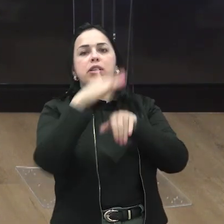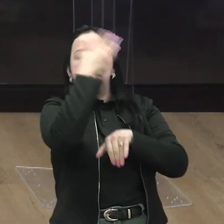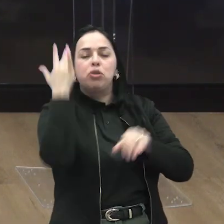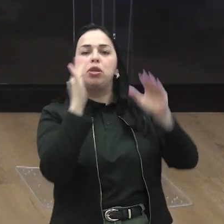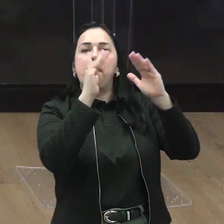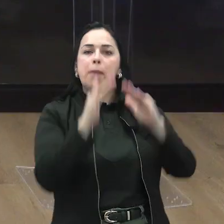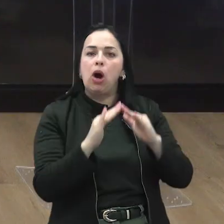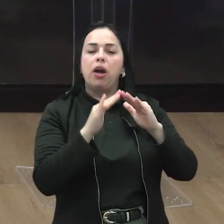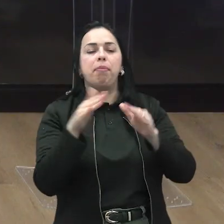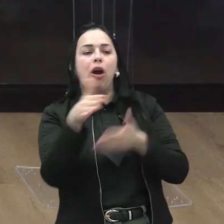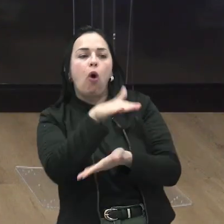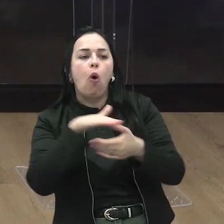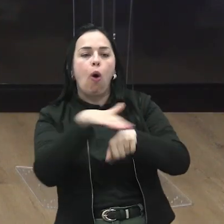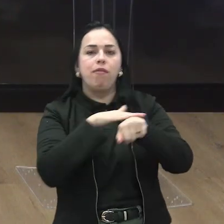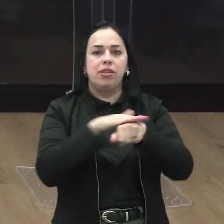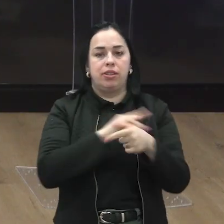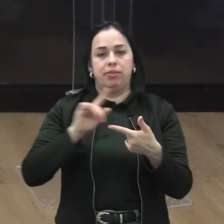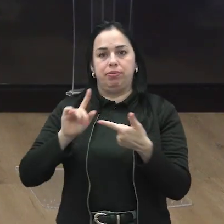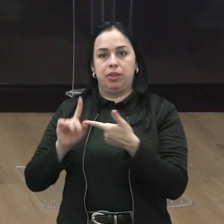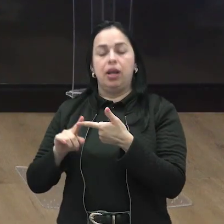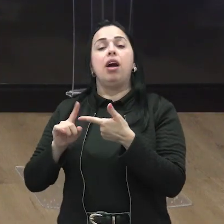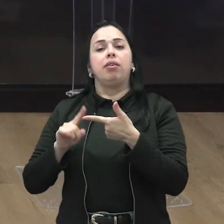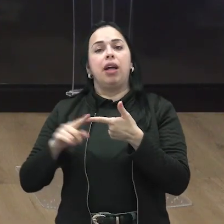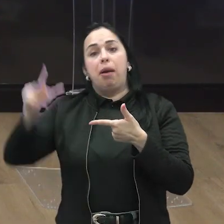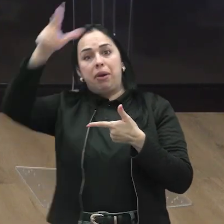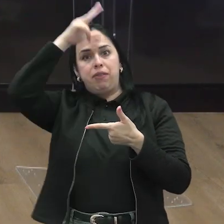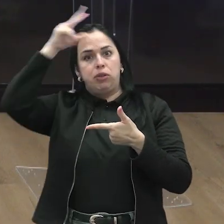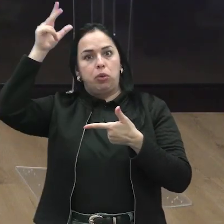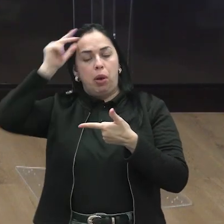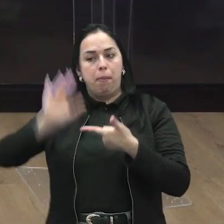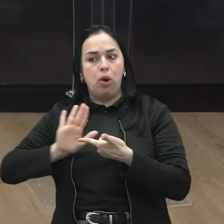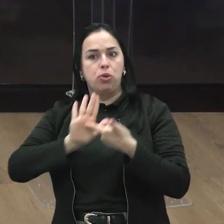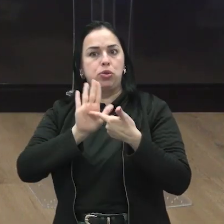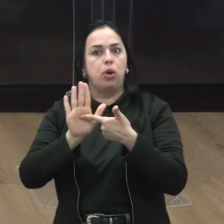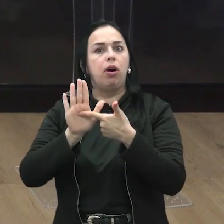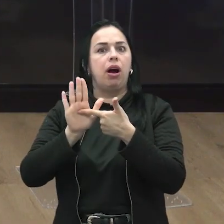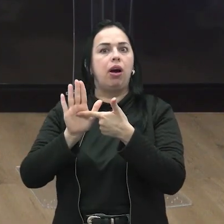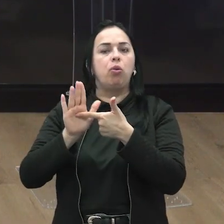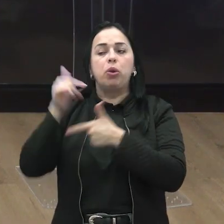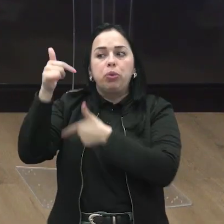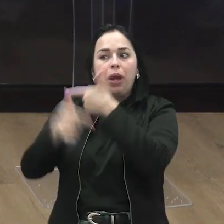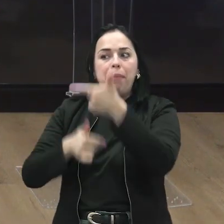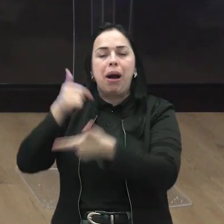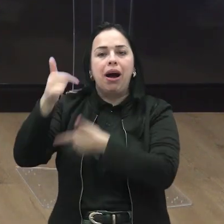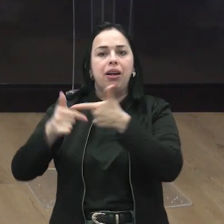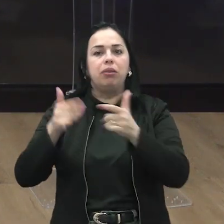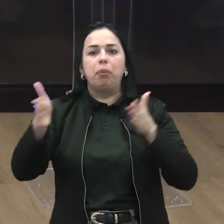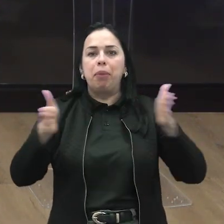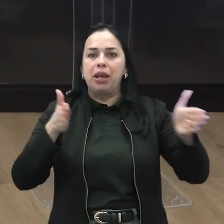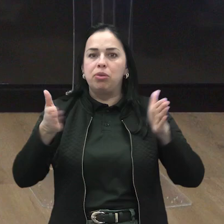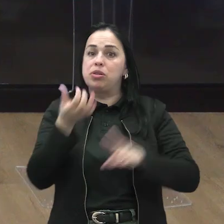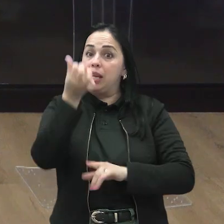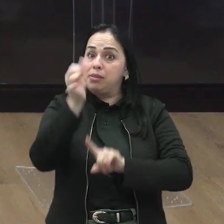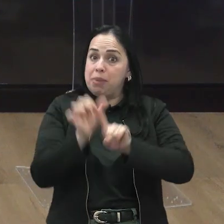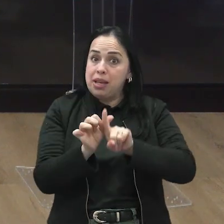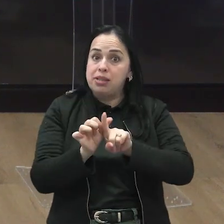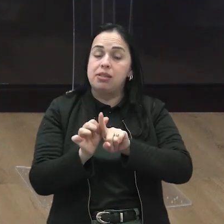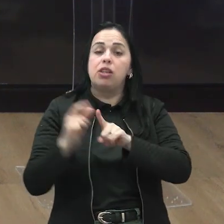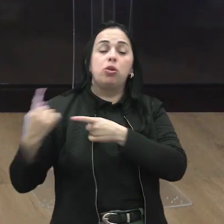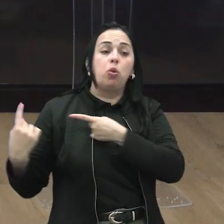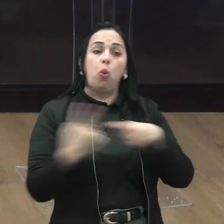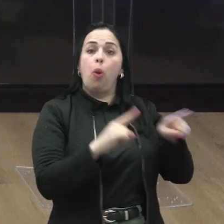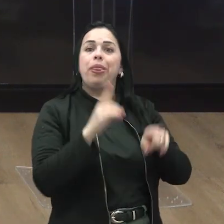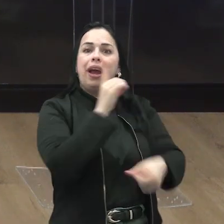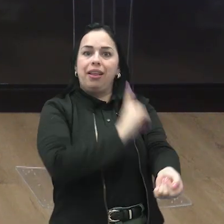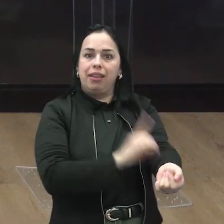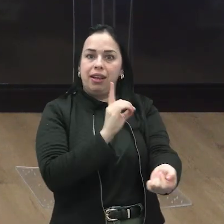dos Campos. Combate à dengue, Prefeitura apresenta balanço dos trabalhos realizados no primeiro semestre. Parlamentares acompanham